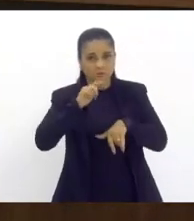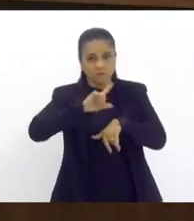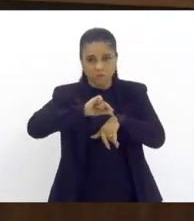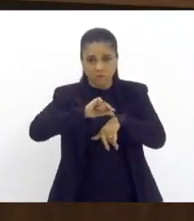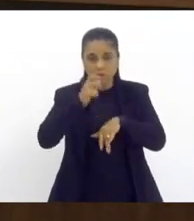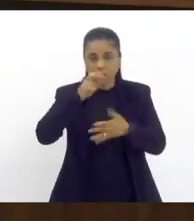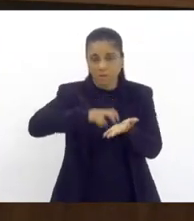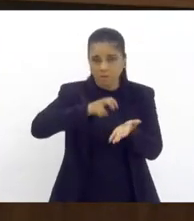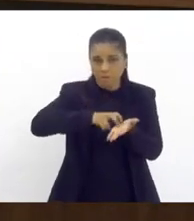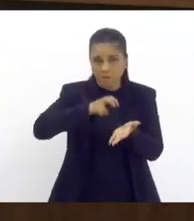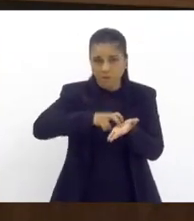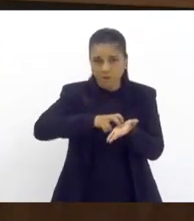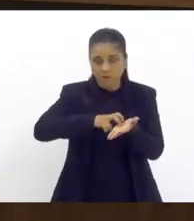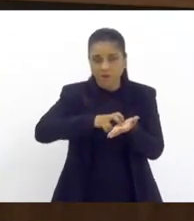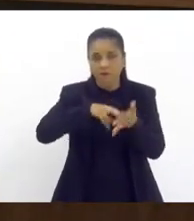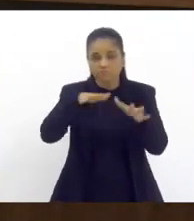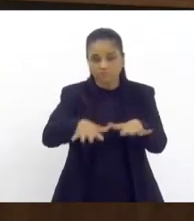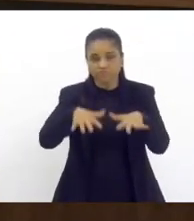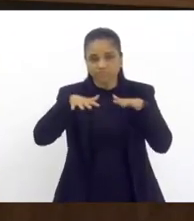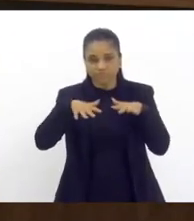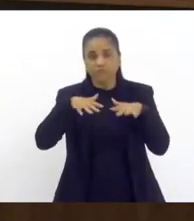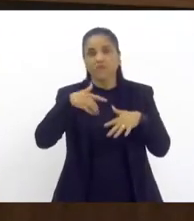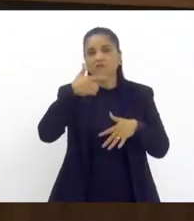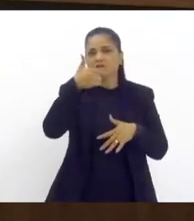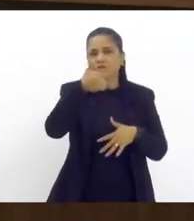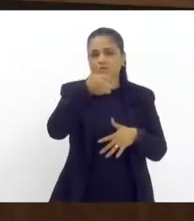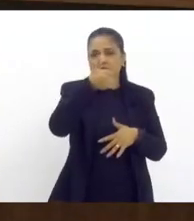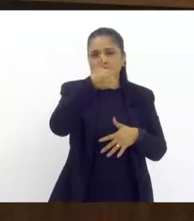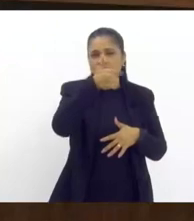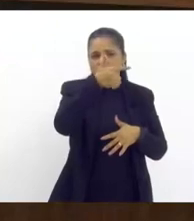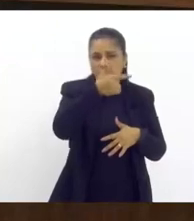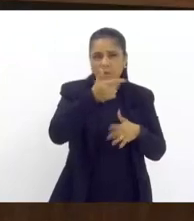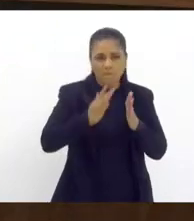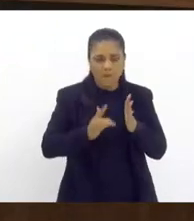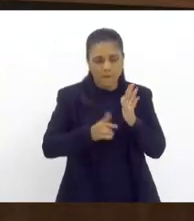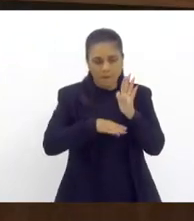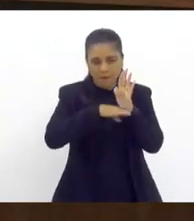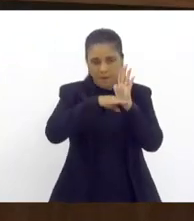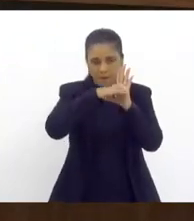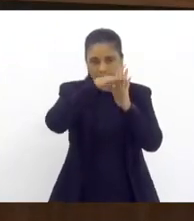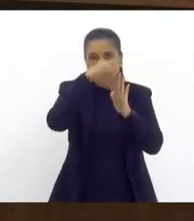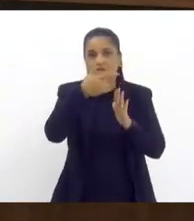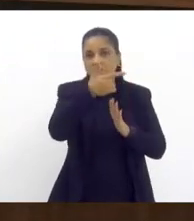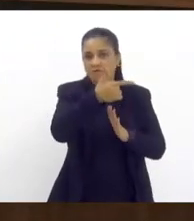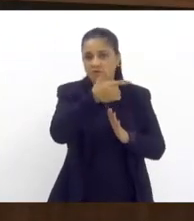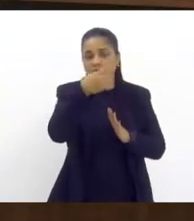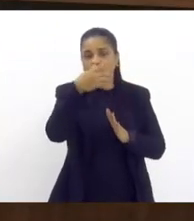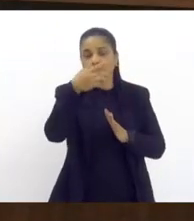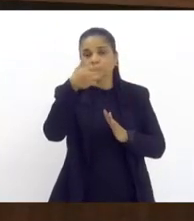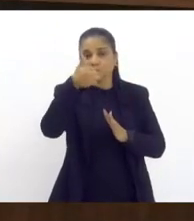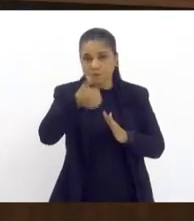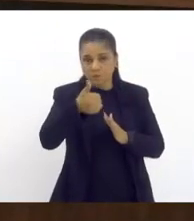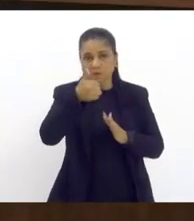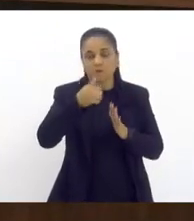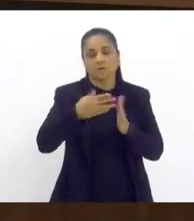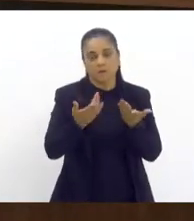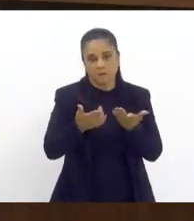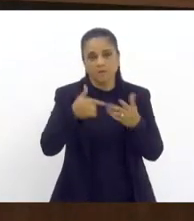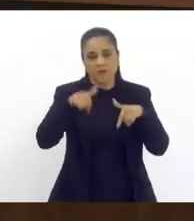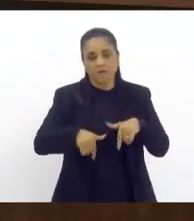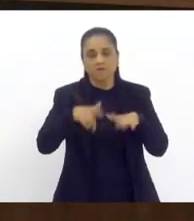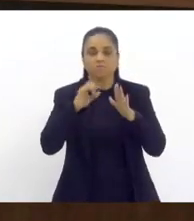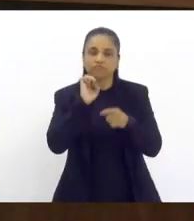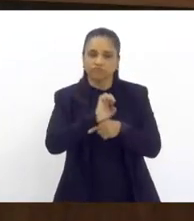audiência pública acontecerá no 21º andar sobre violência obstétrica no estado do Rio de Janeiro. Precisamos lembrar da necessidade